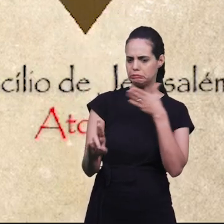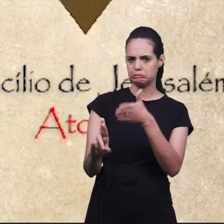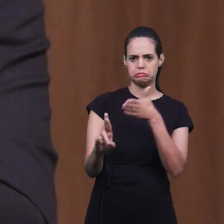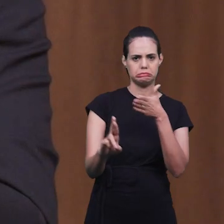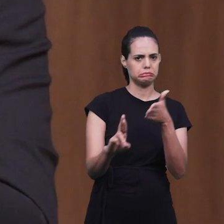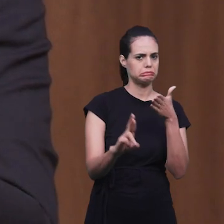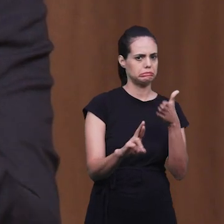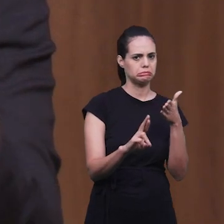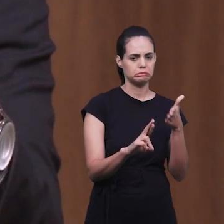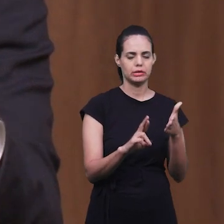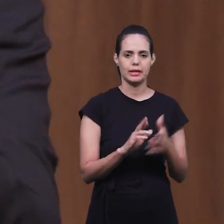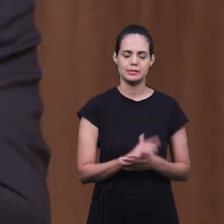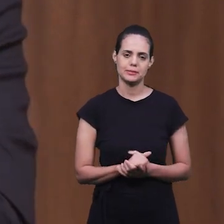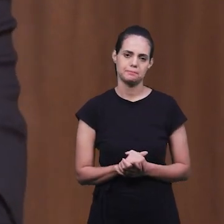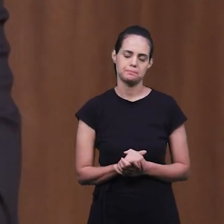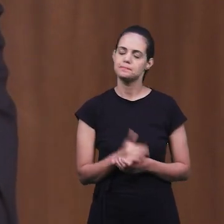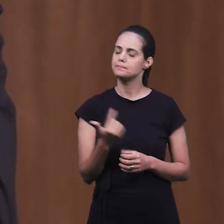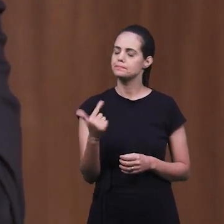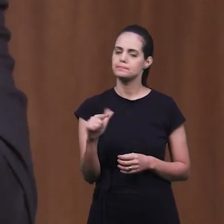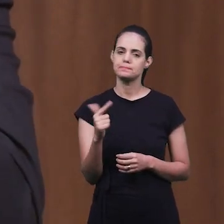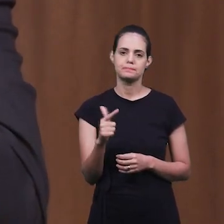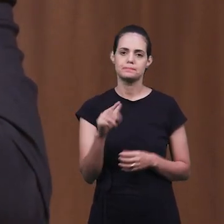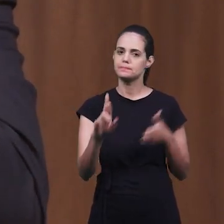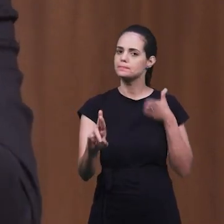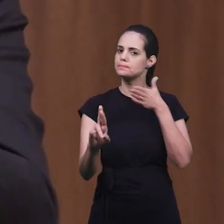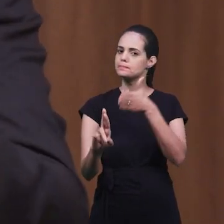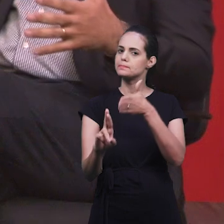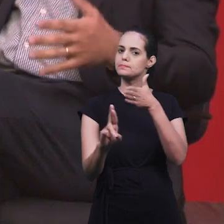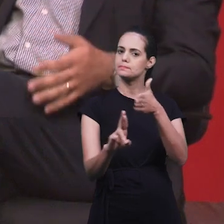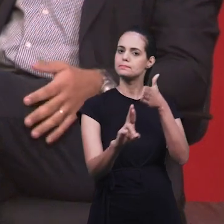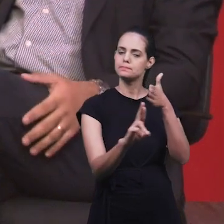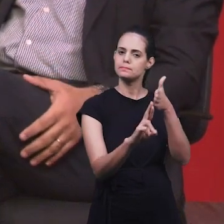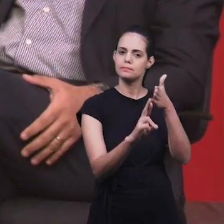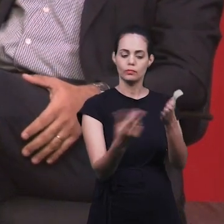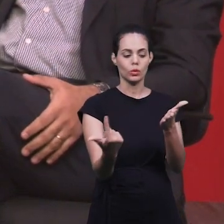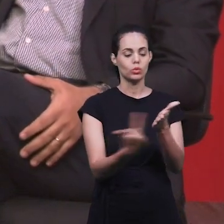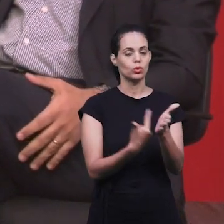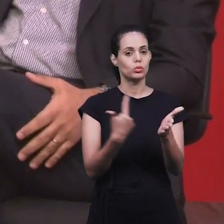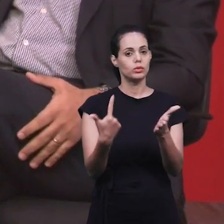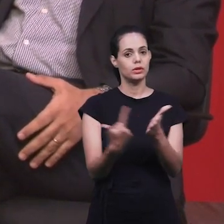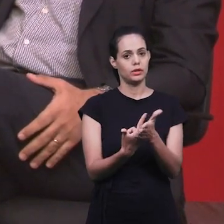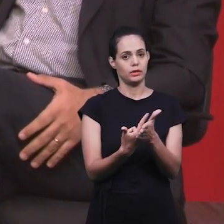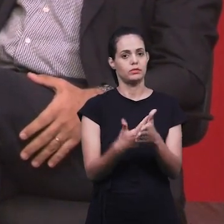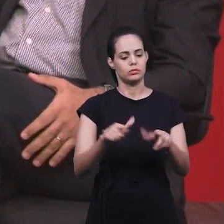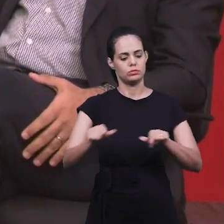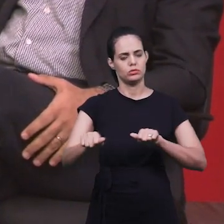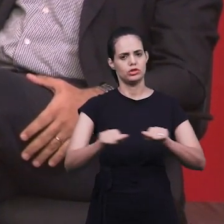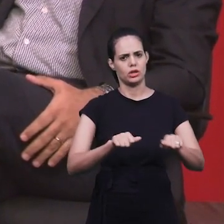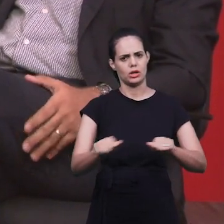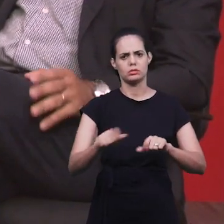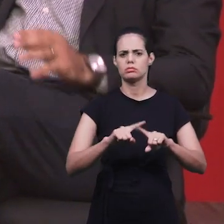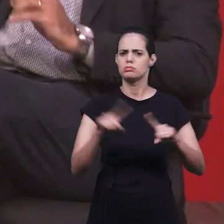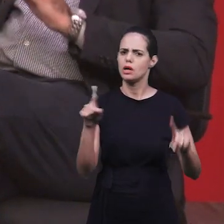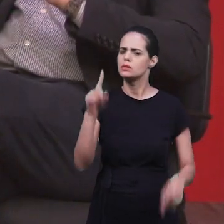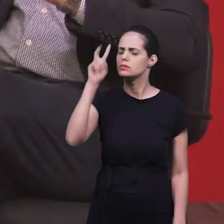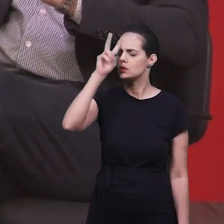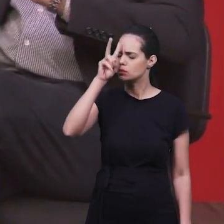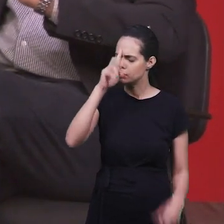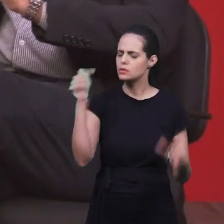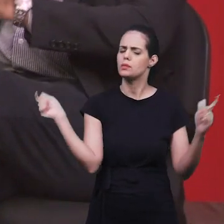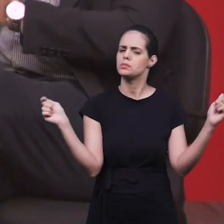Assim como de tantos outros apóstolos, não existem mais referências no livro de Atos.